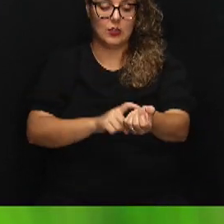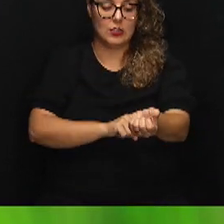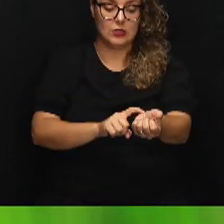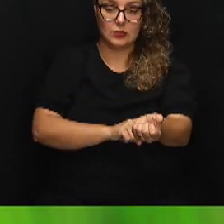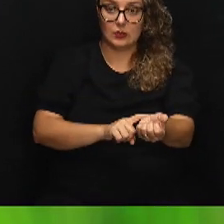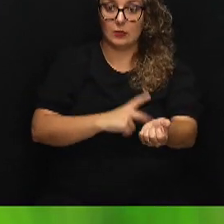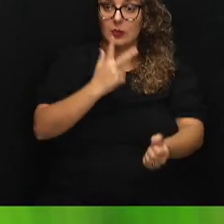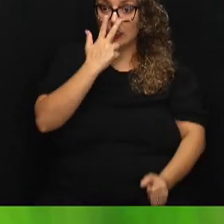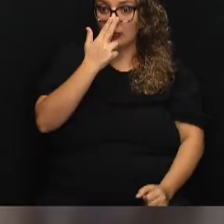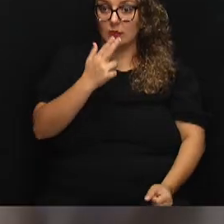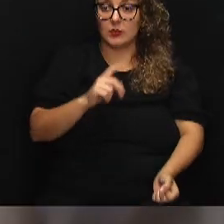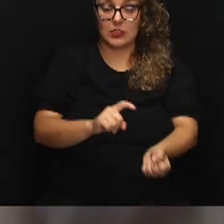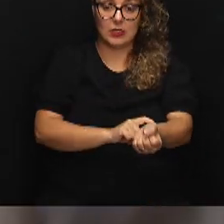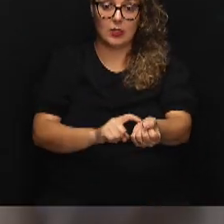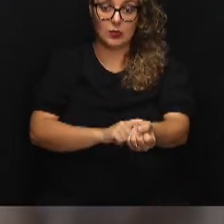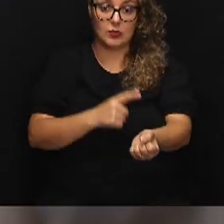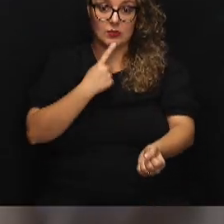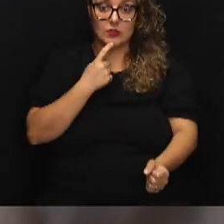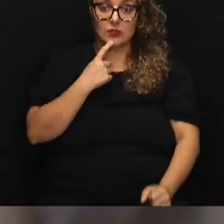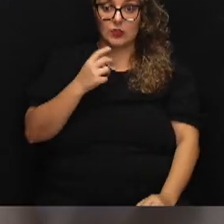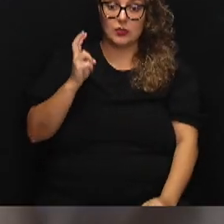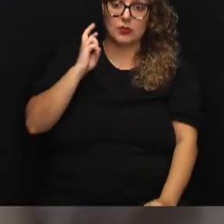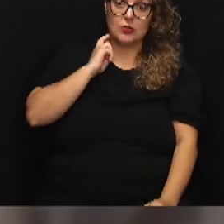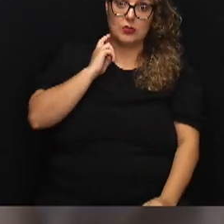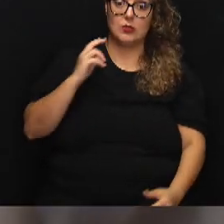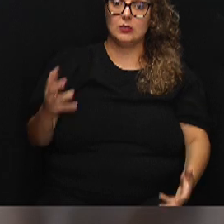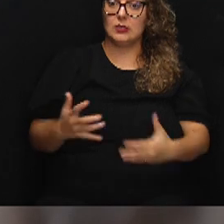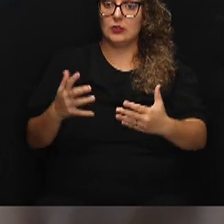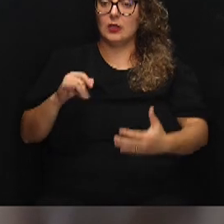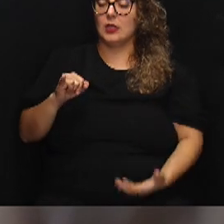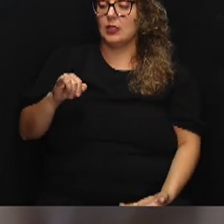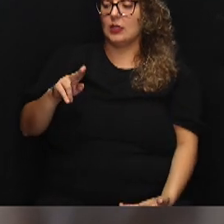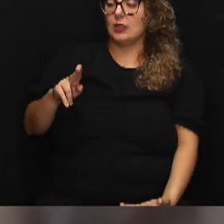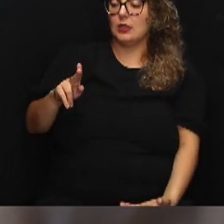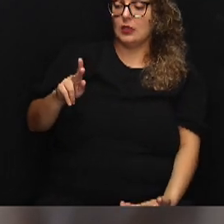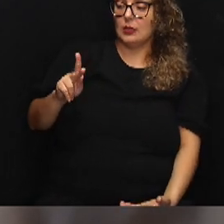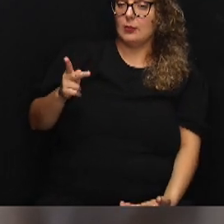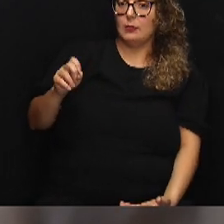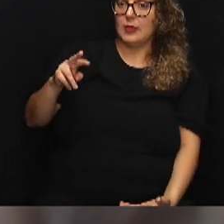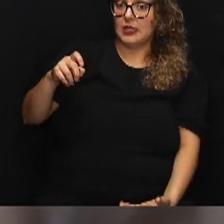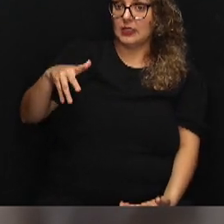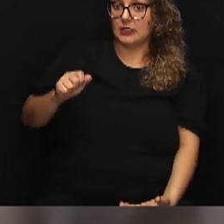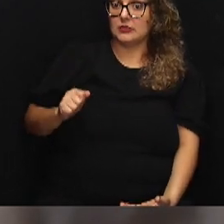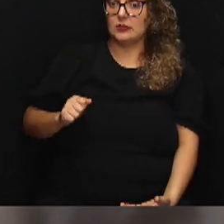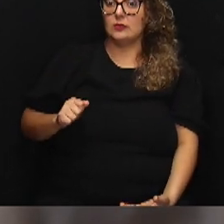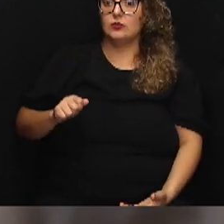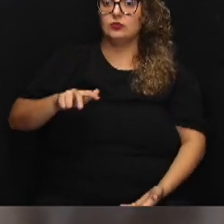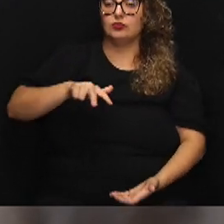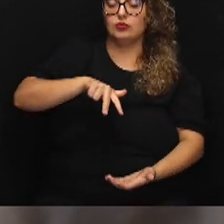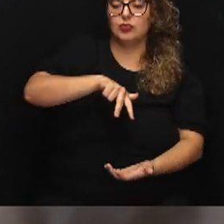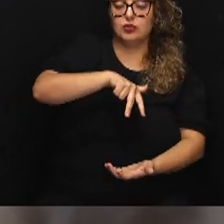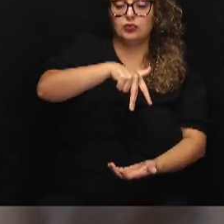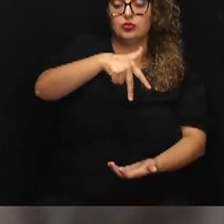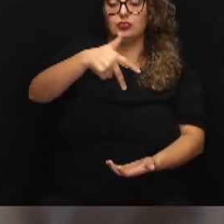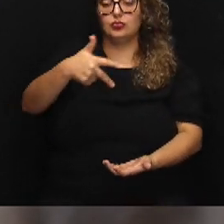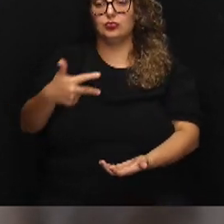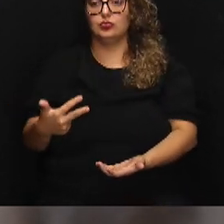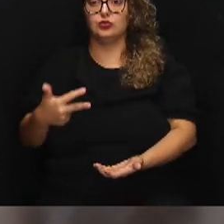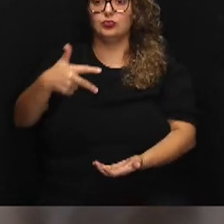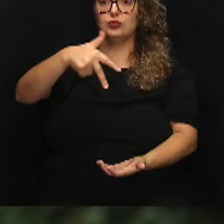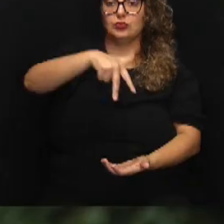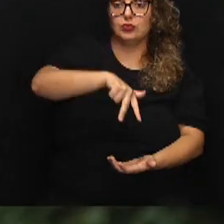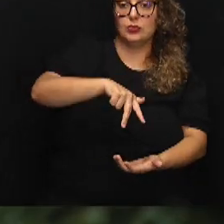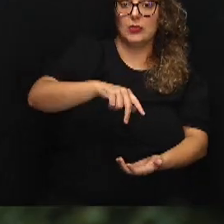imitar o sangue dos morcegos, visando induzir a hibernação em astronautas. Essa adaptação permitiria que as células